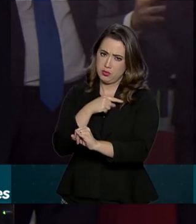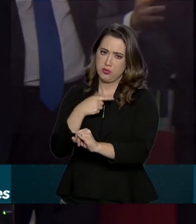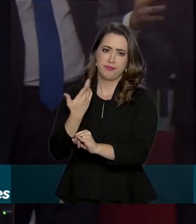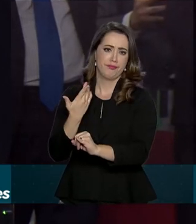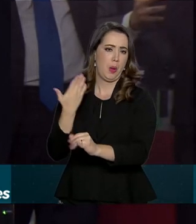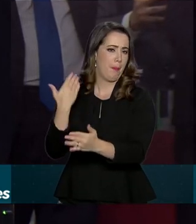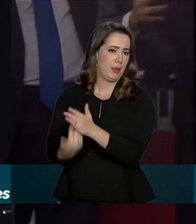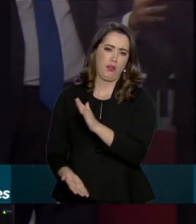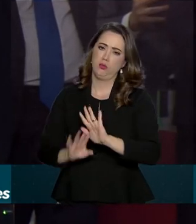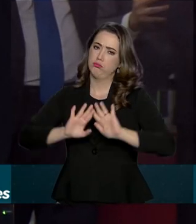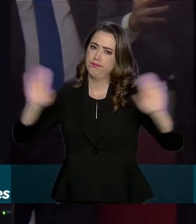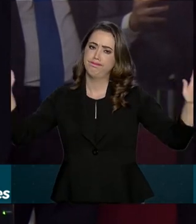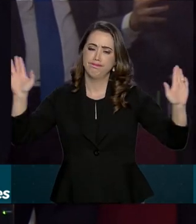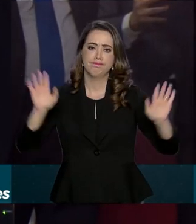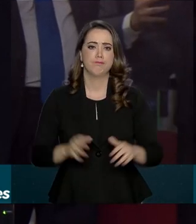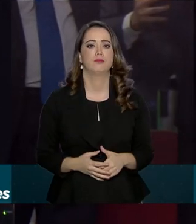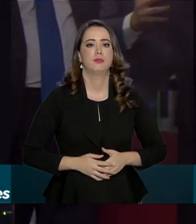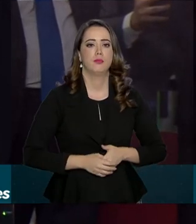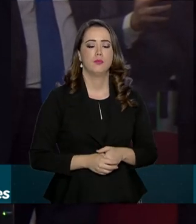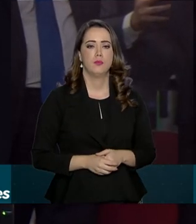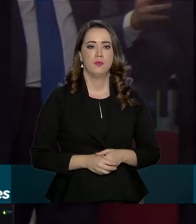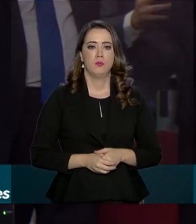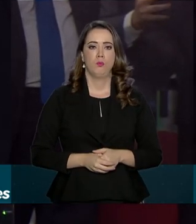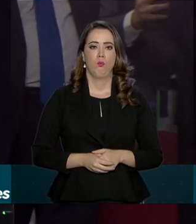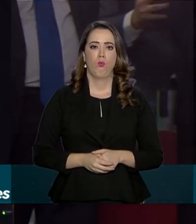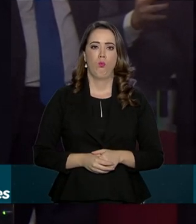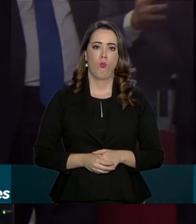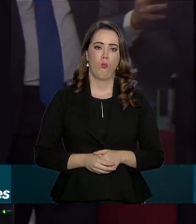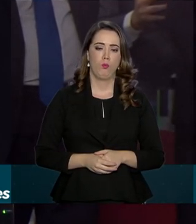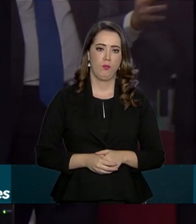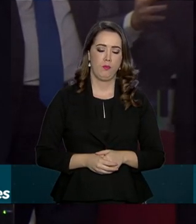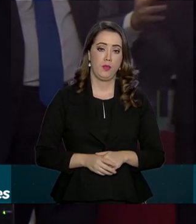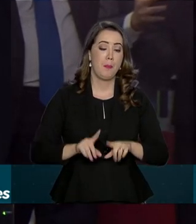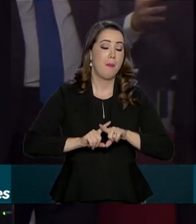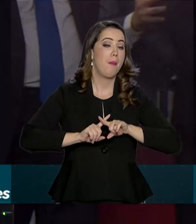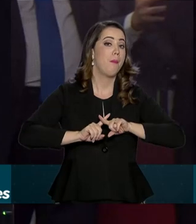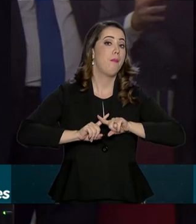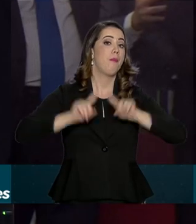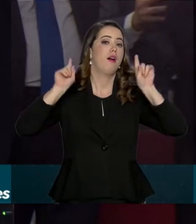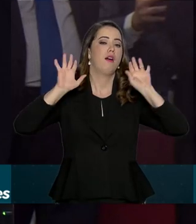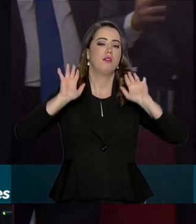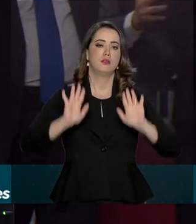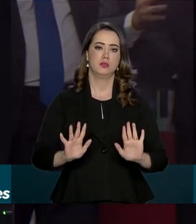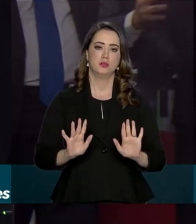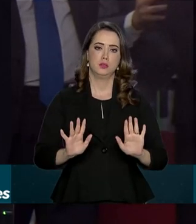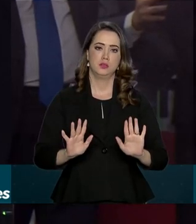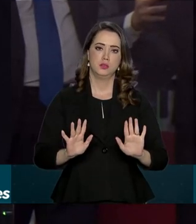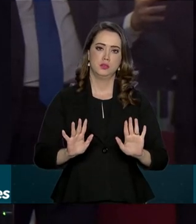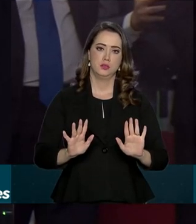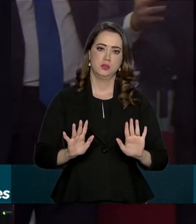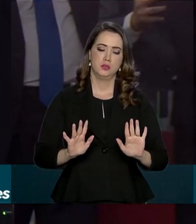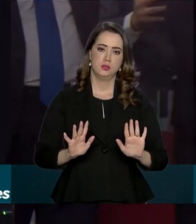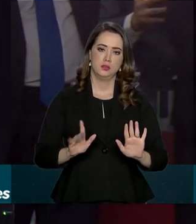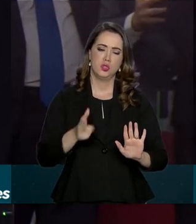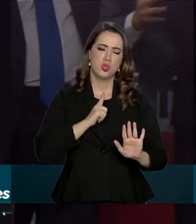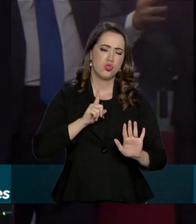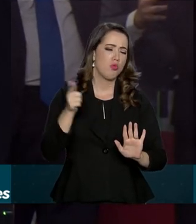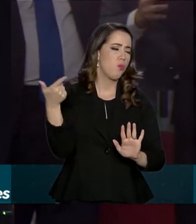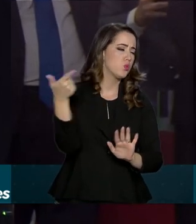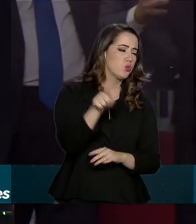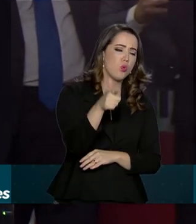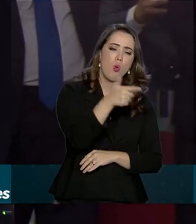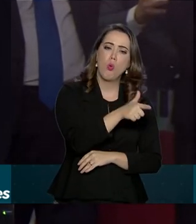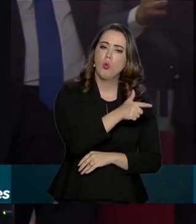as eleições. Mas Tínhamos outros,